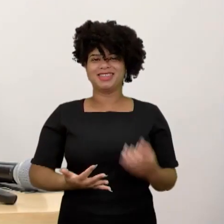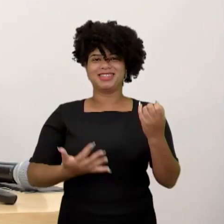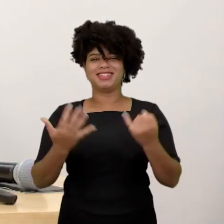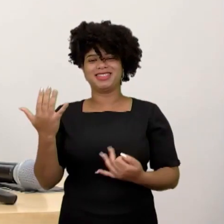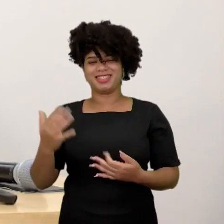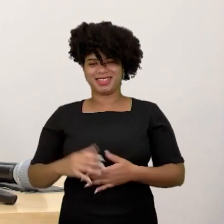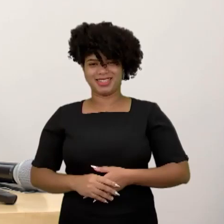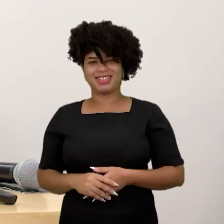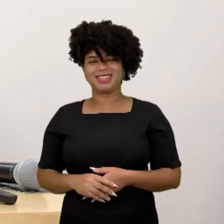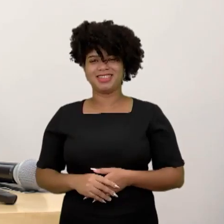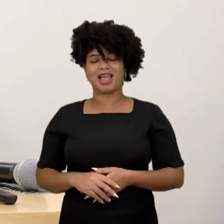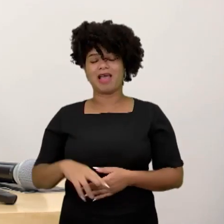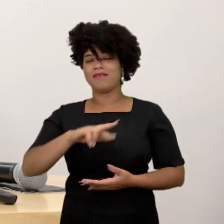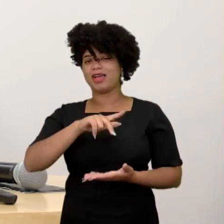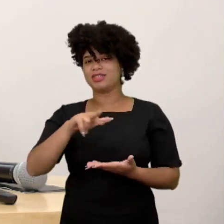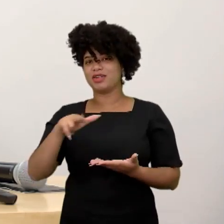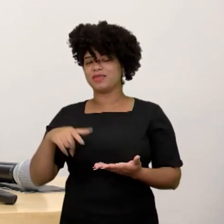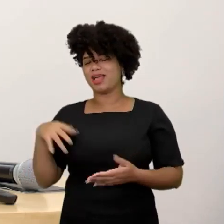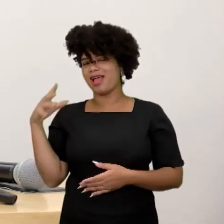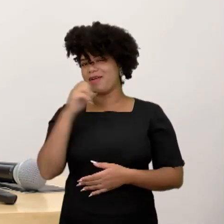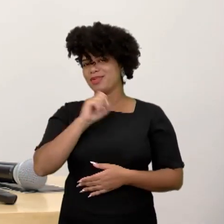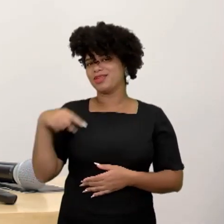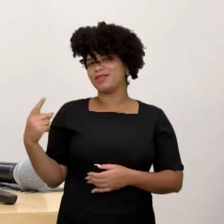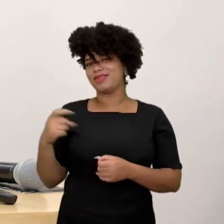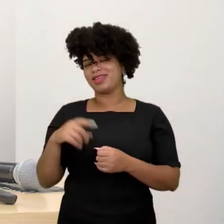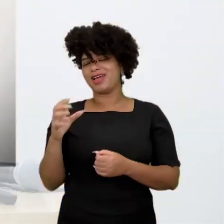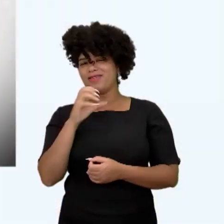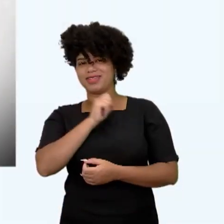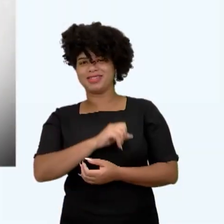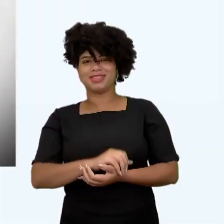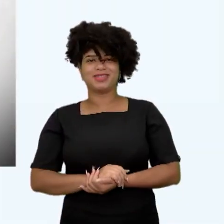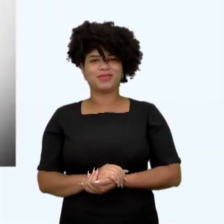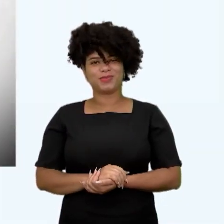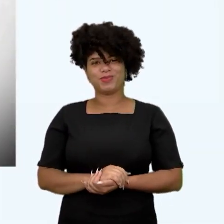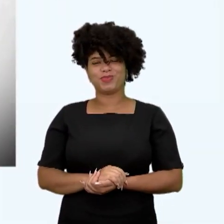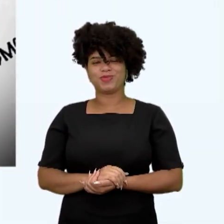produção responsáveis. É rapidinho, daqui a pouco nós voltamos.